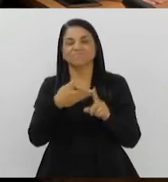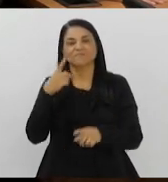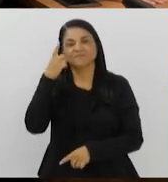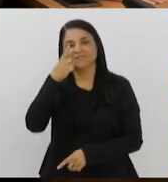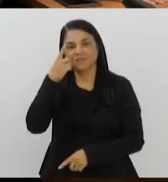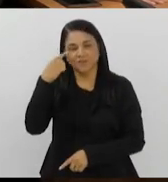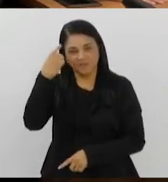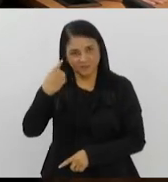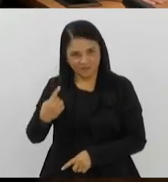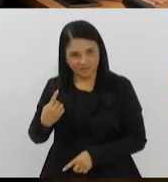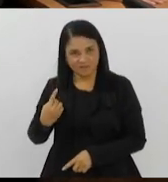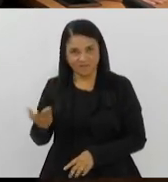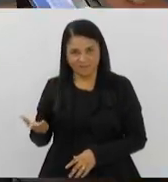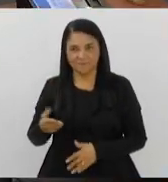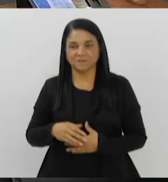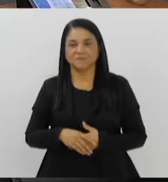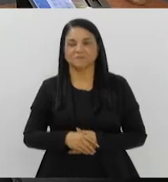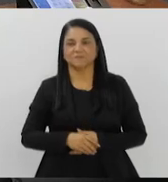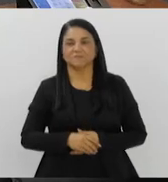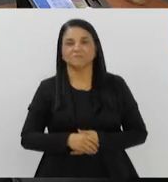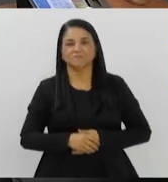Monteiro.